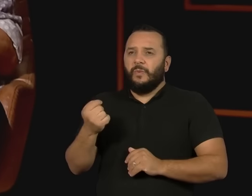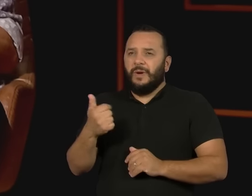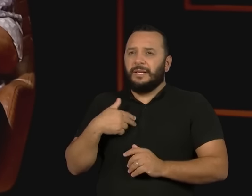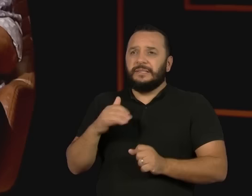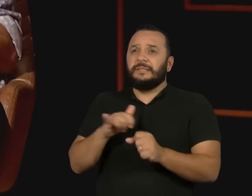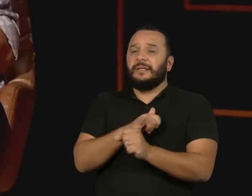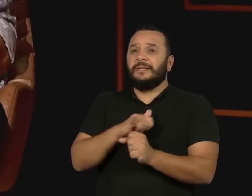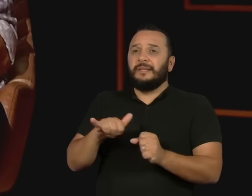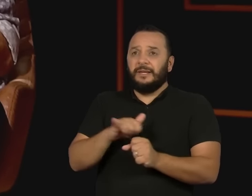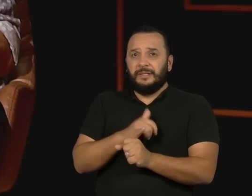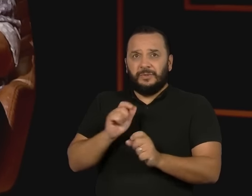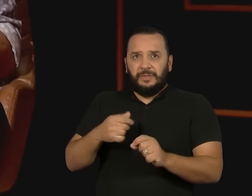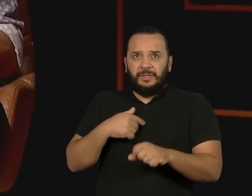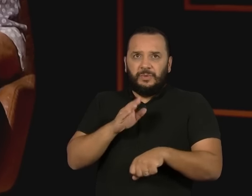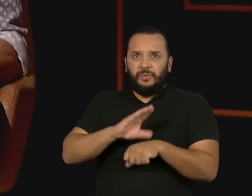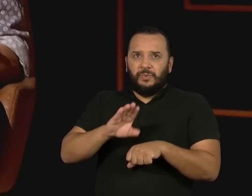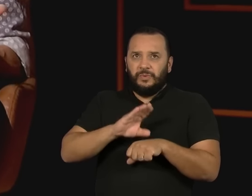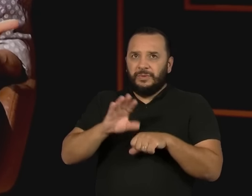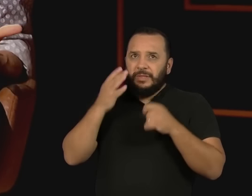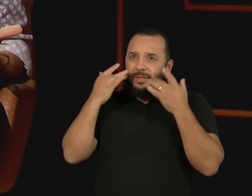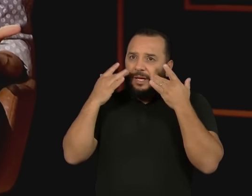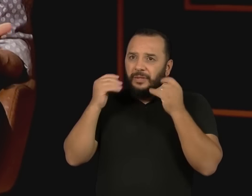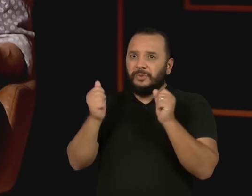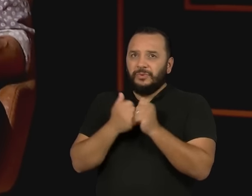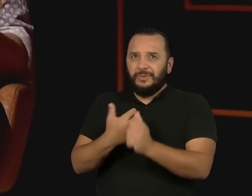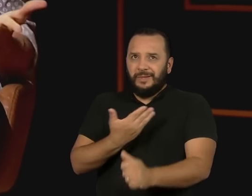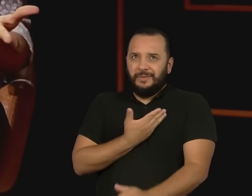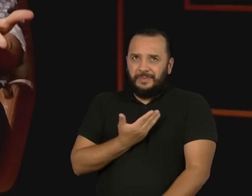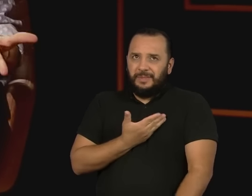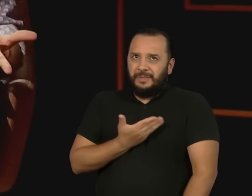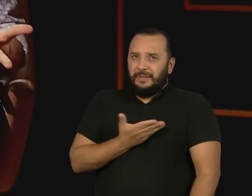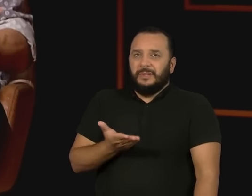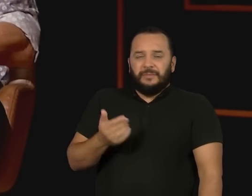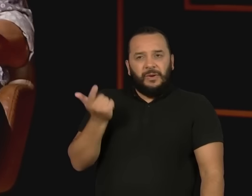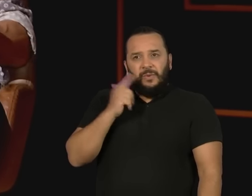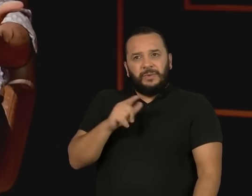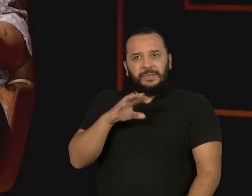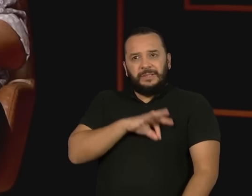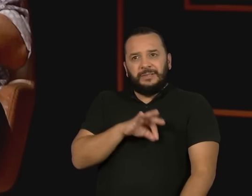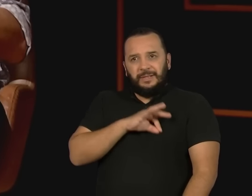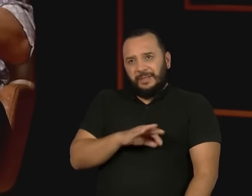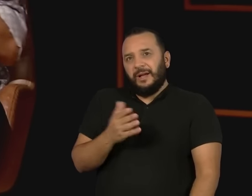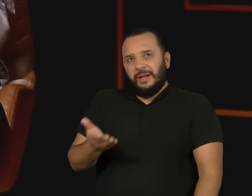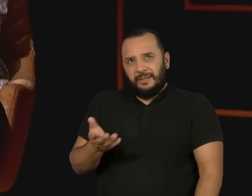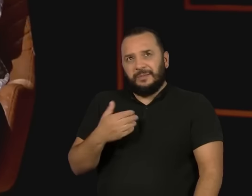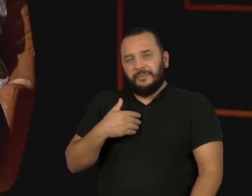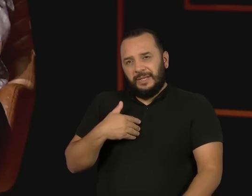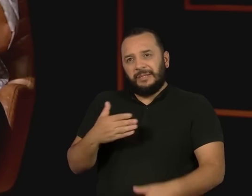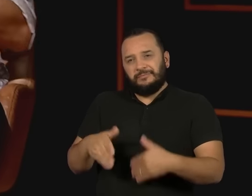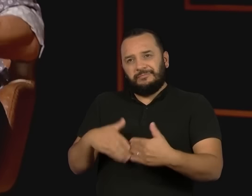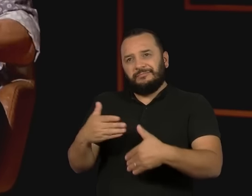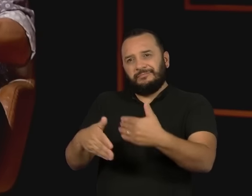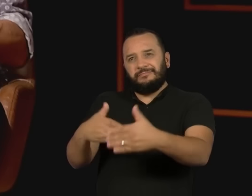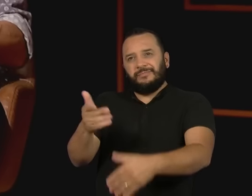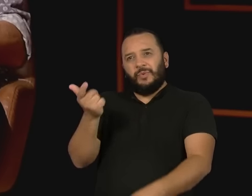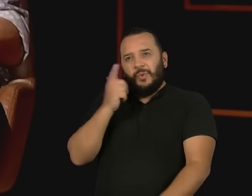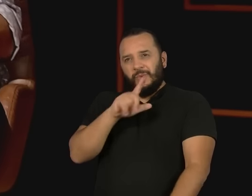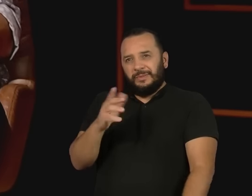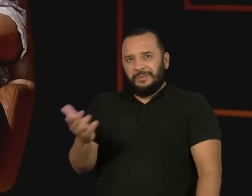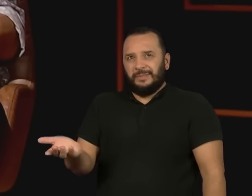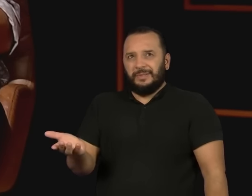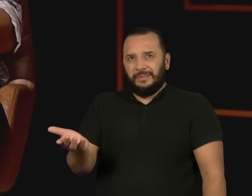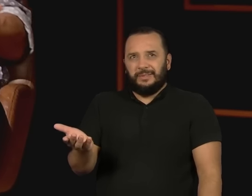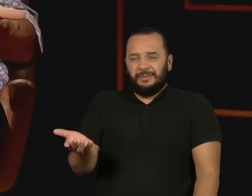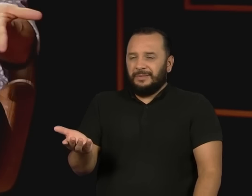bolando um curso de teatro para dar junto com um amigo meu, né, para fazer algum também, enfim, enveredar por outros lugares que não só